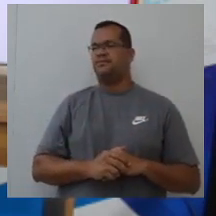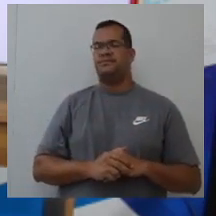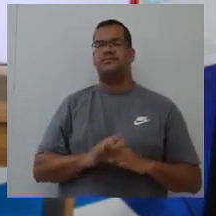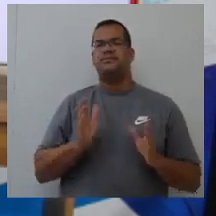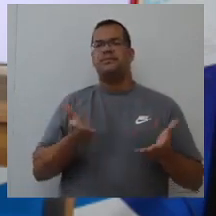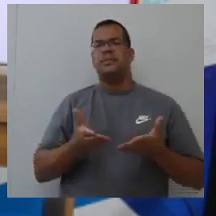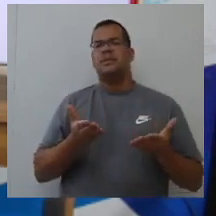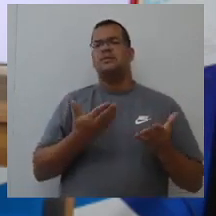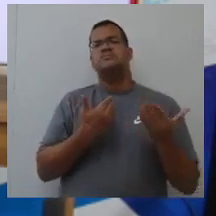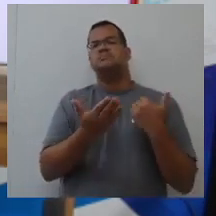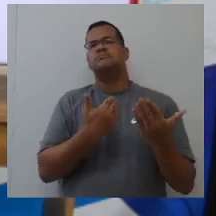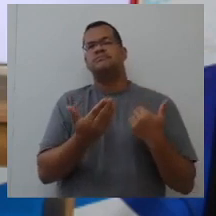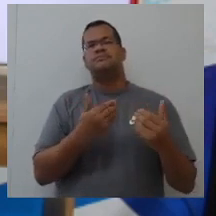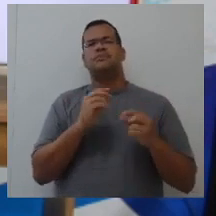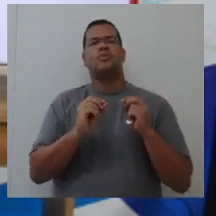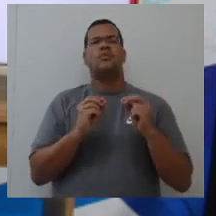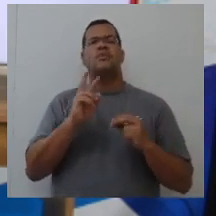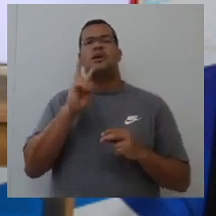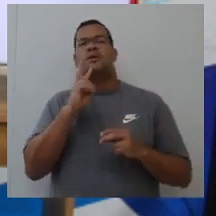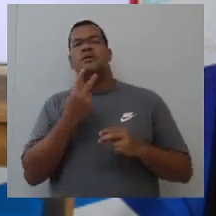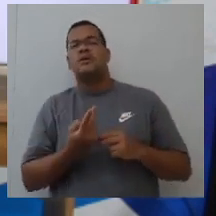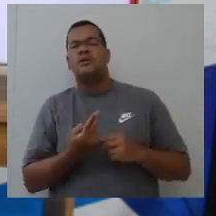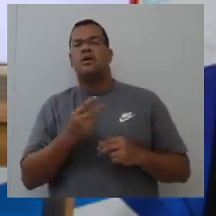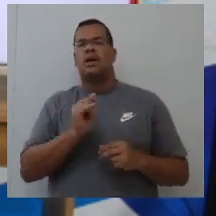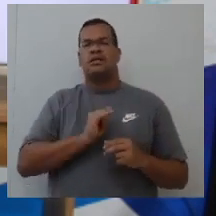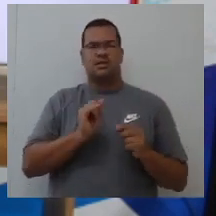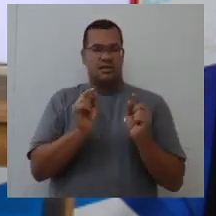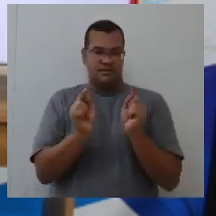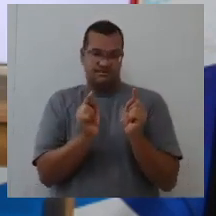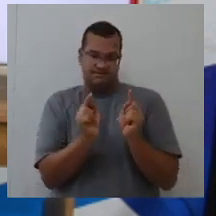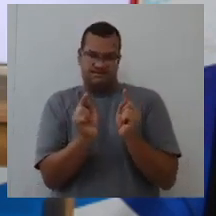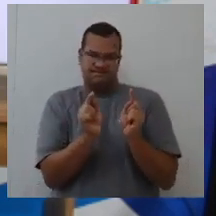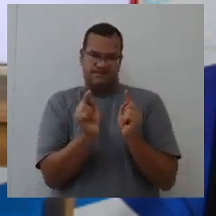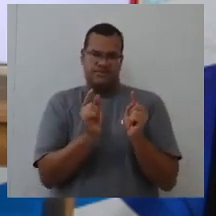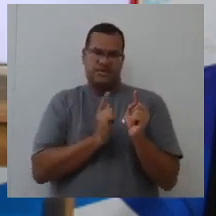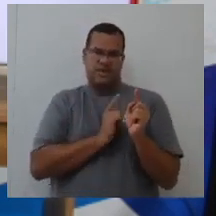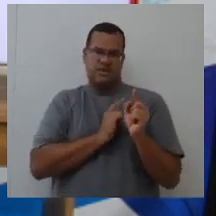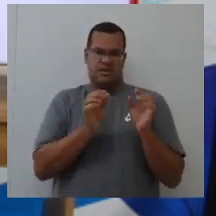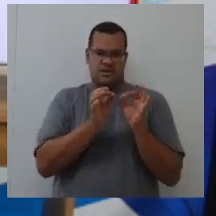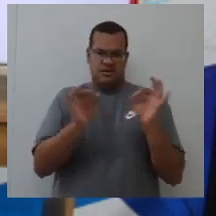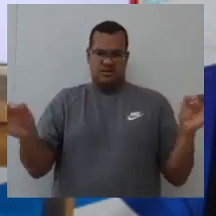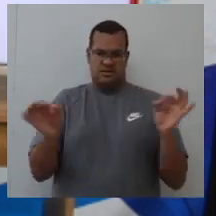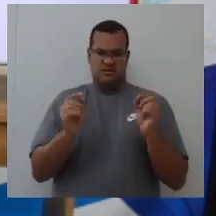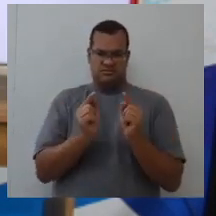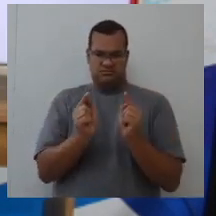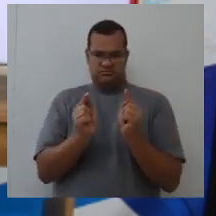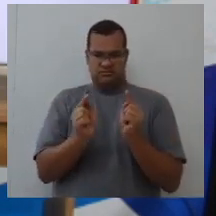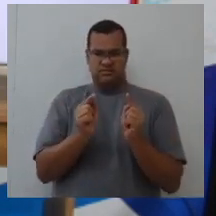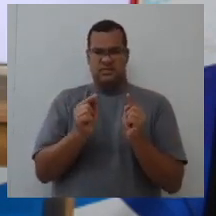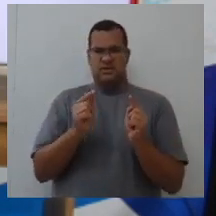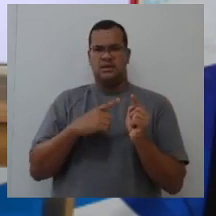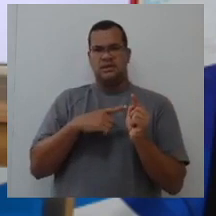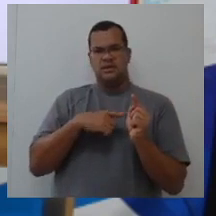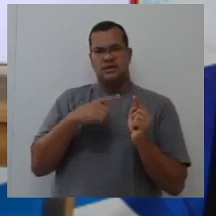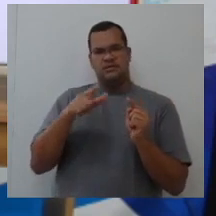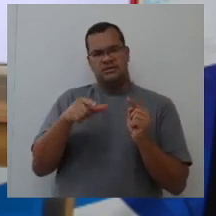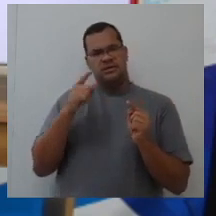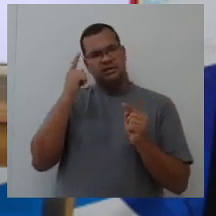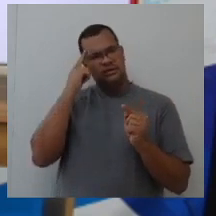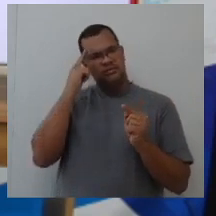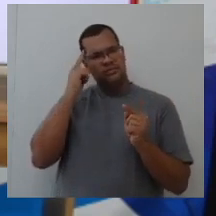gente vai bater um papo aqui sobre reconhecimento do intervalo na reta numérica que contenha um número irracional. A gente vai tentar ver